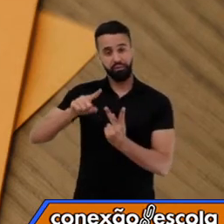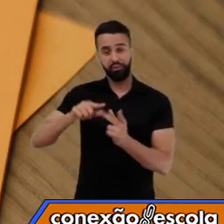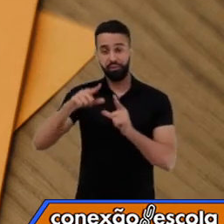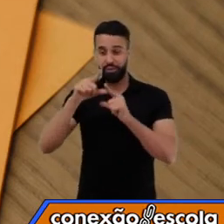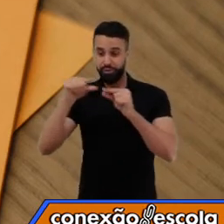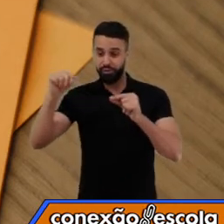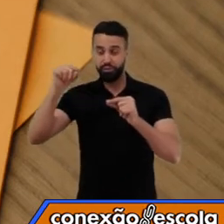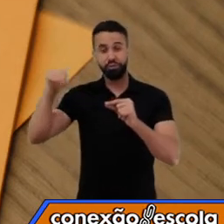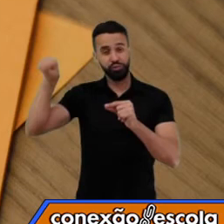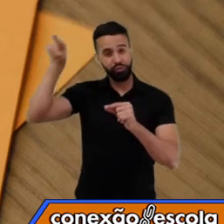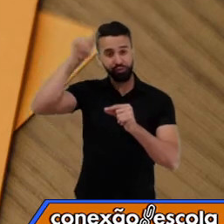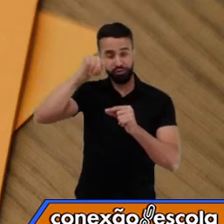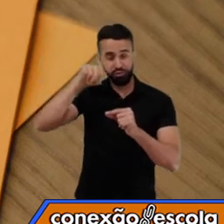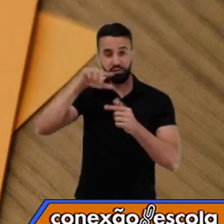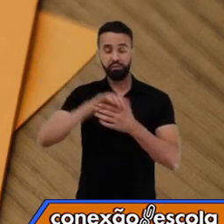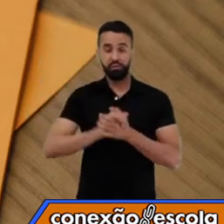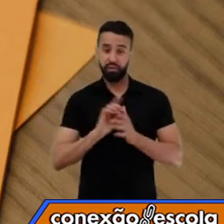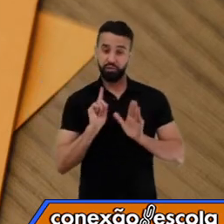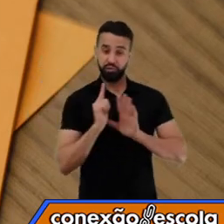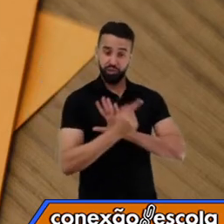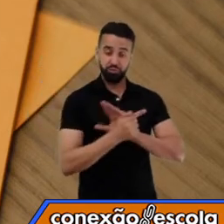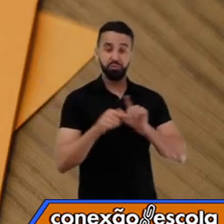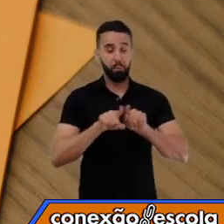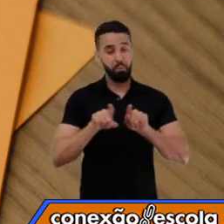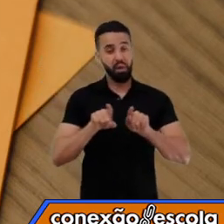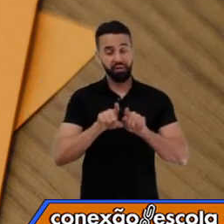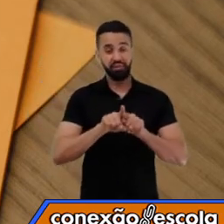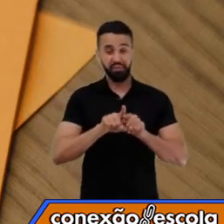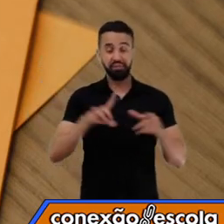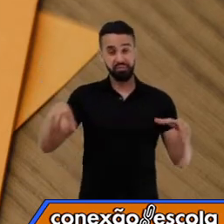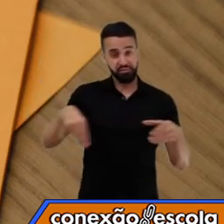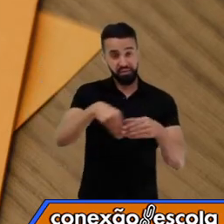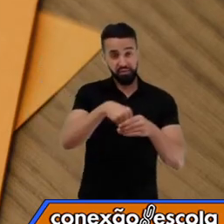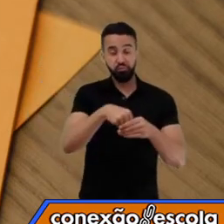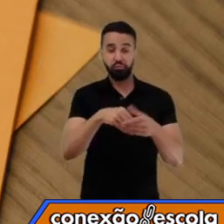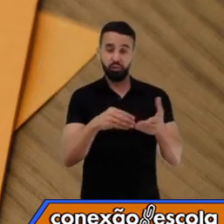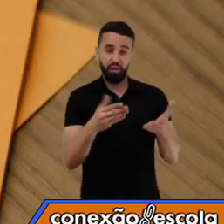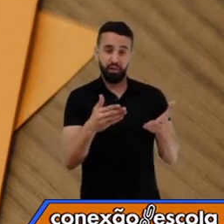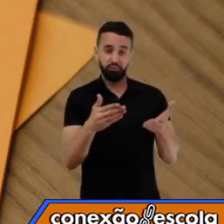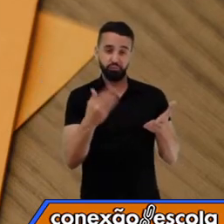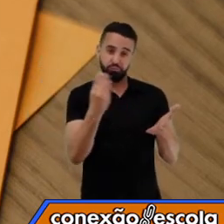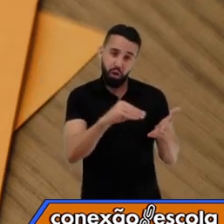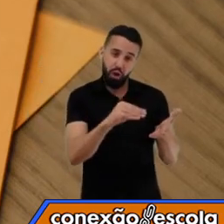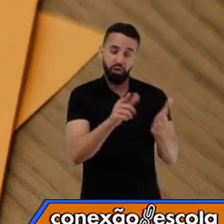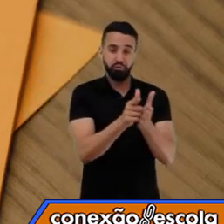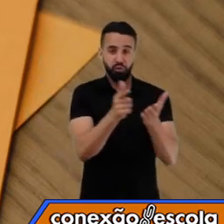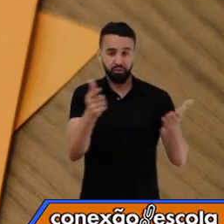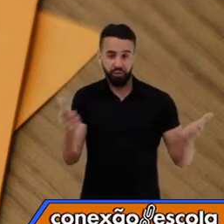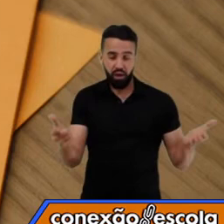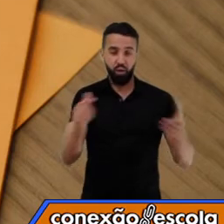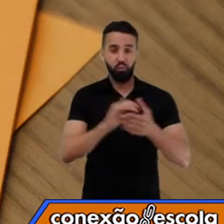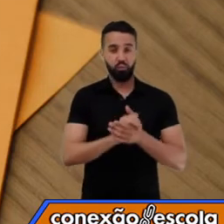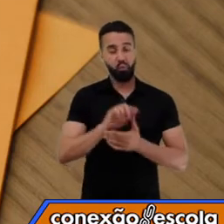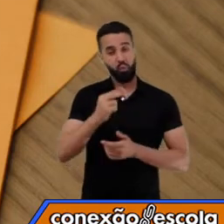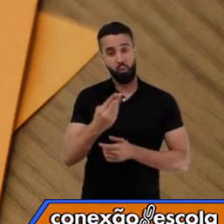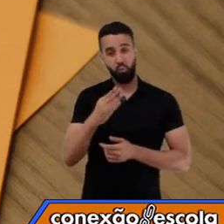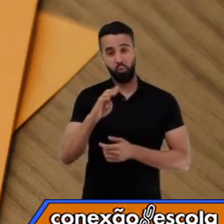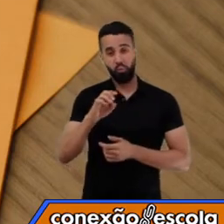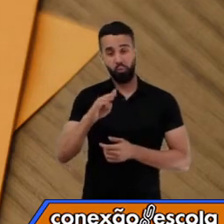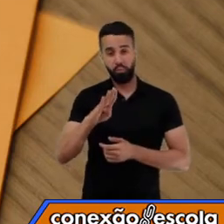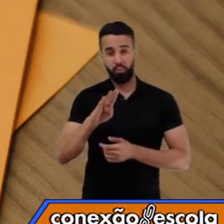dentro de outro gênero textual que é o jornal ou em gêneros textuais digitais o blog